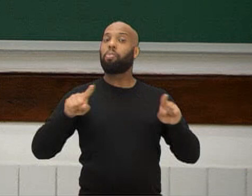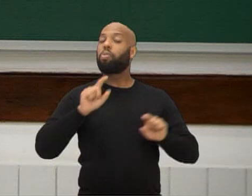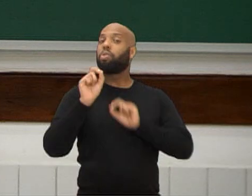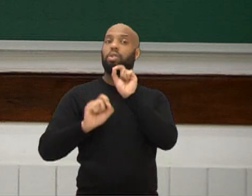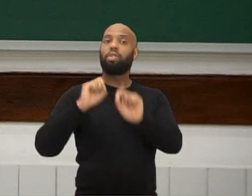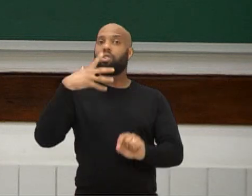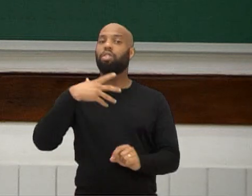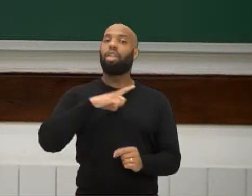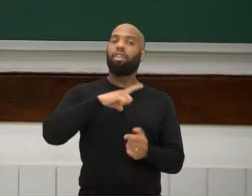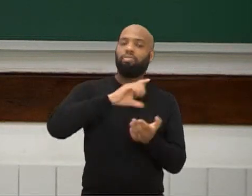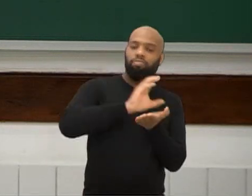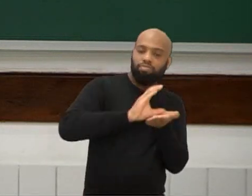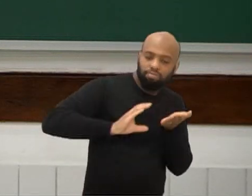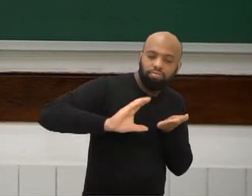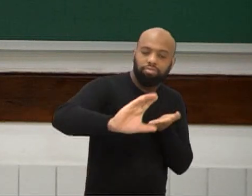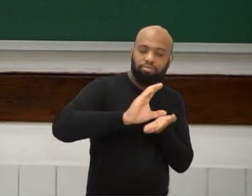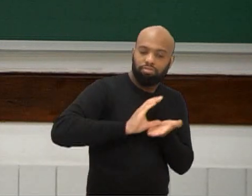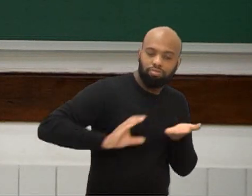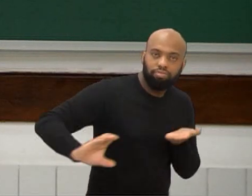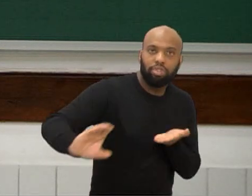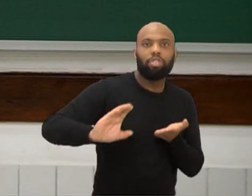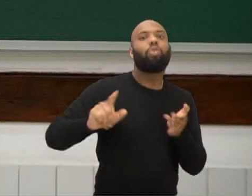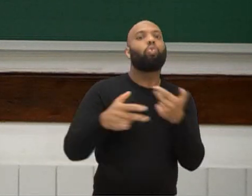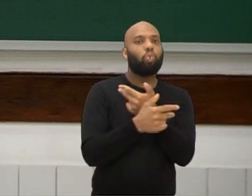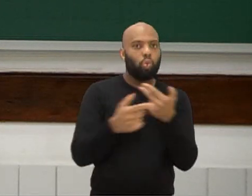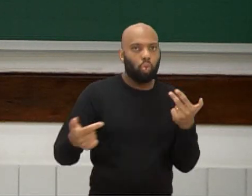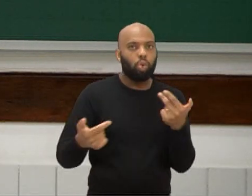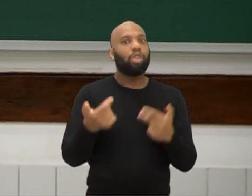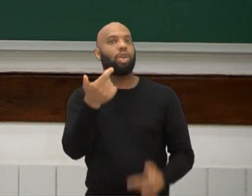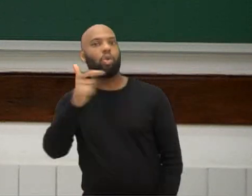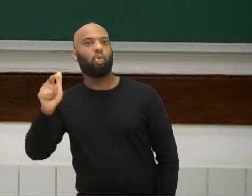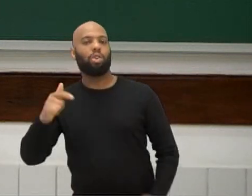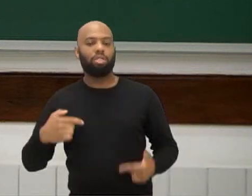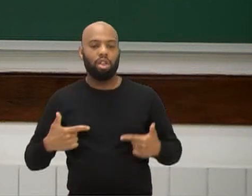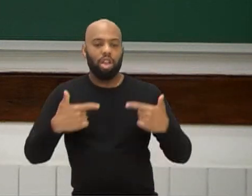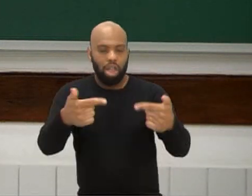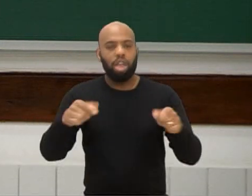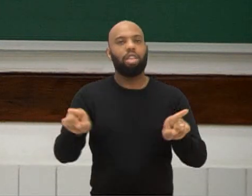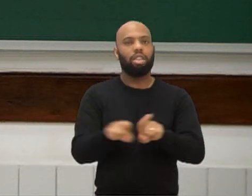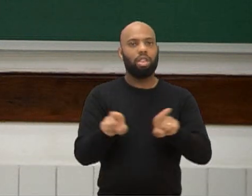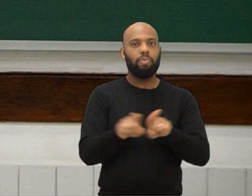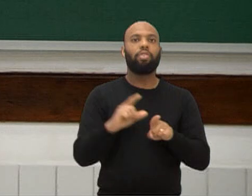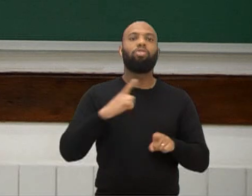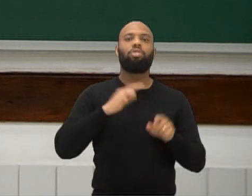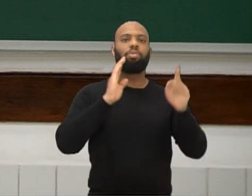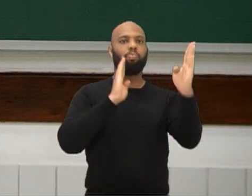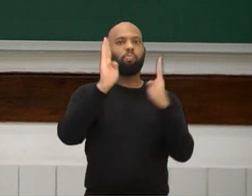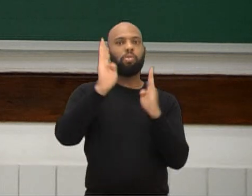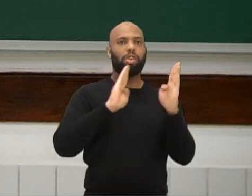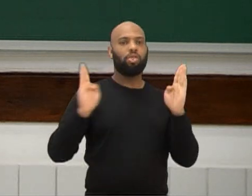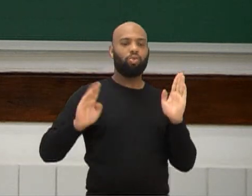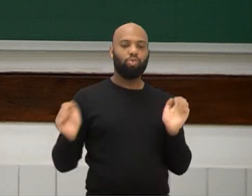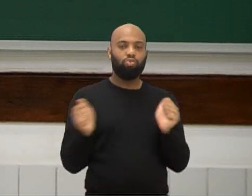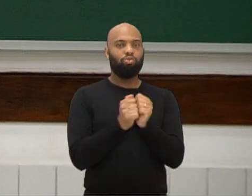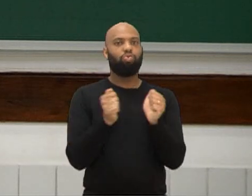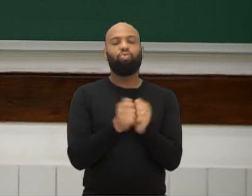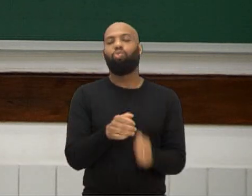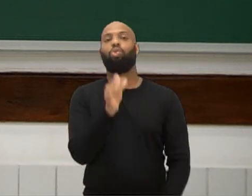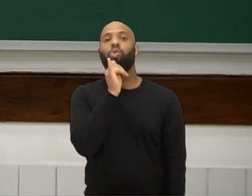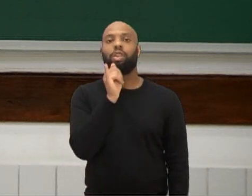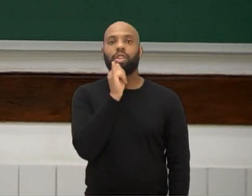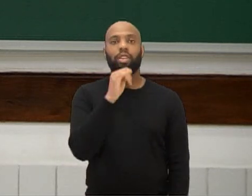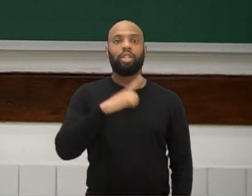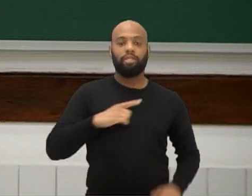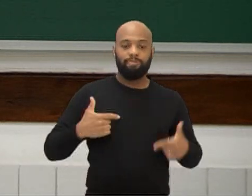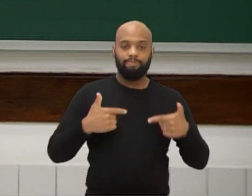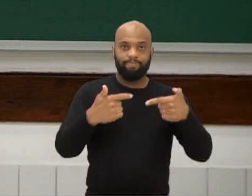e participando de conflitos armados que fizeram parte do período da Guerra Fria, como, por exemplo,